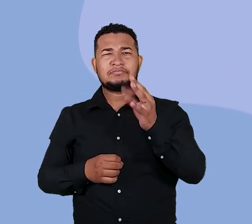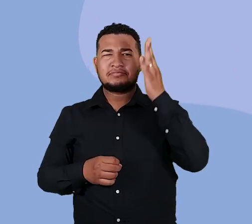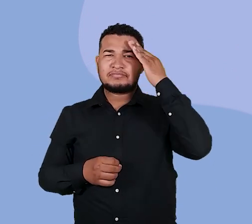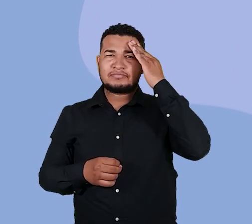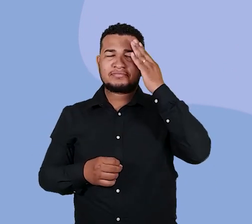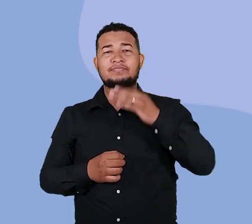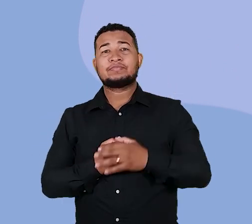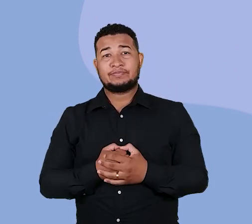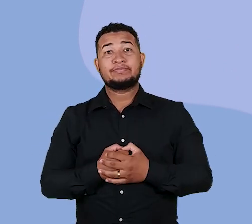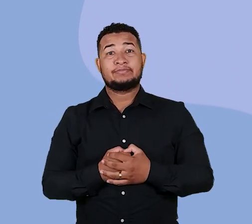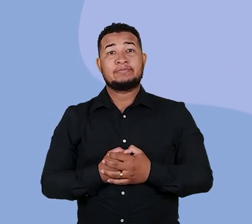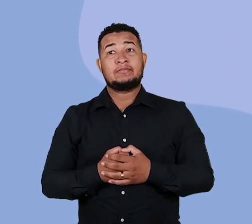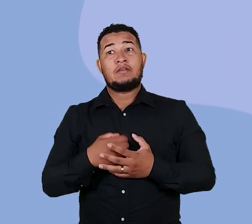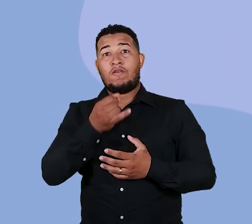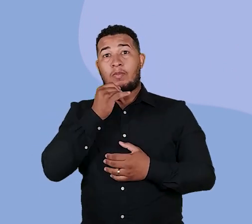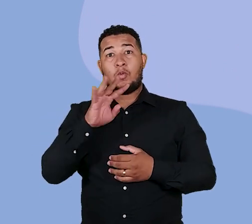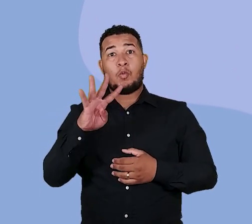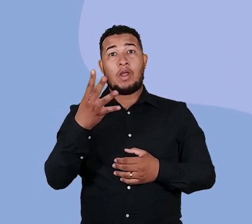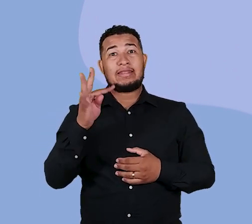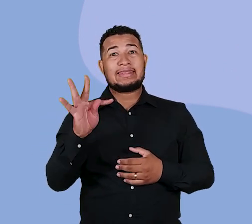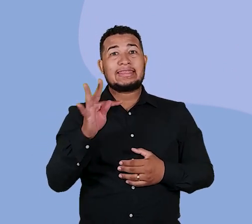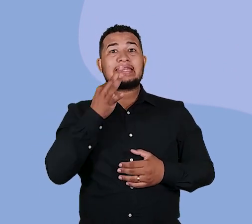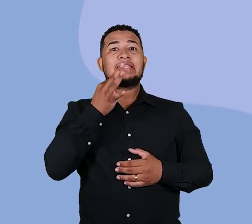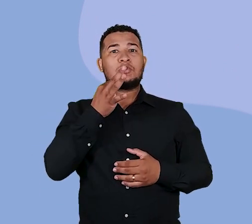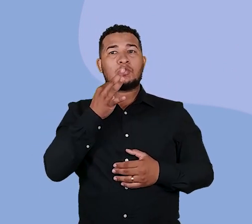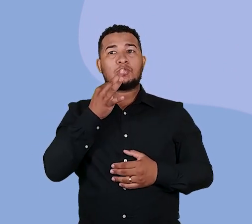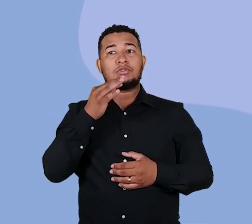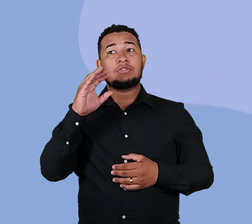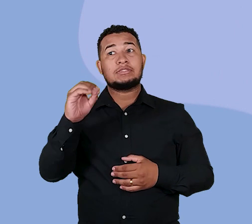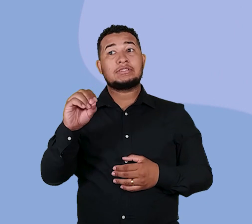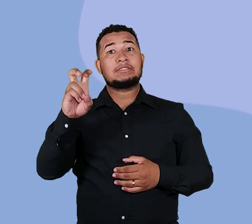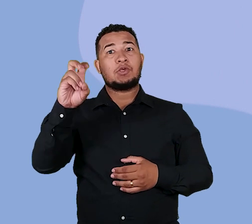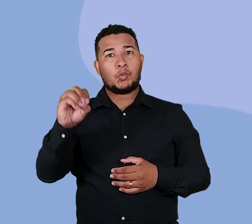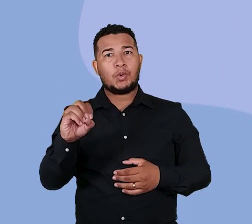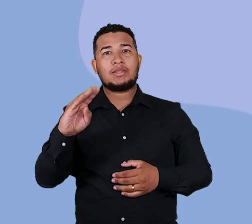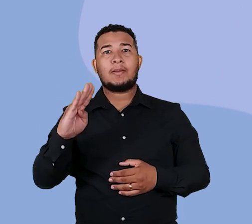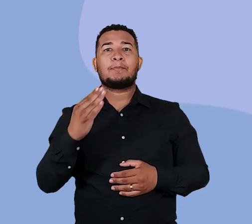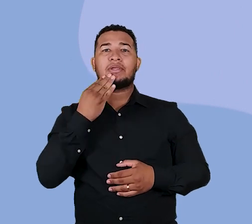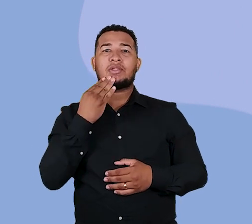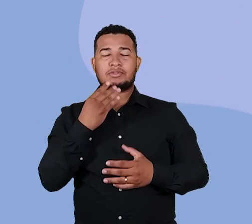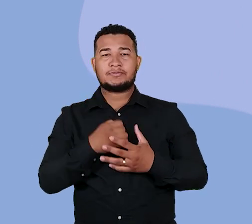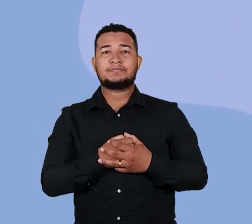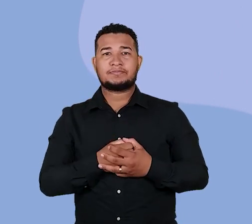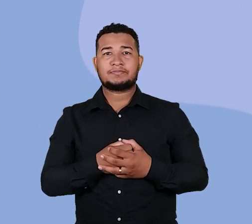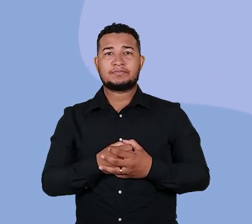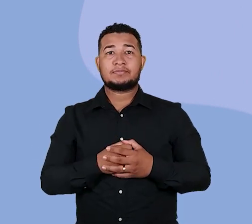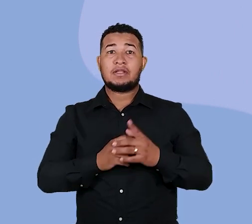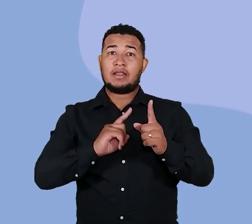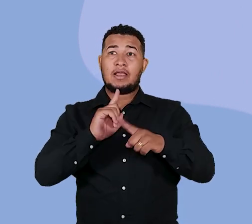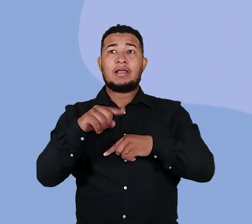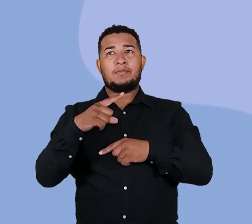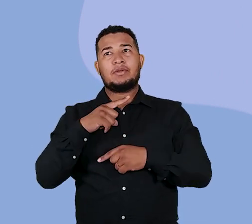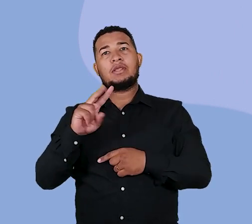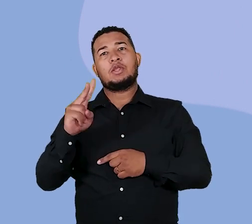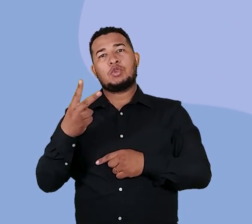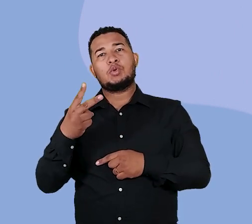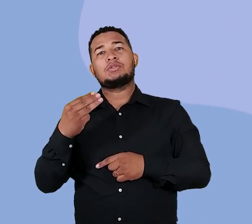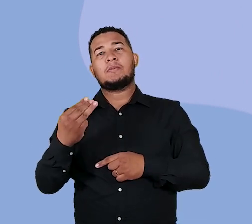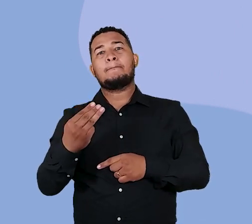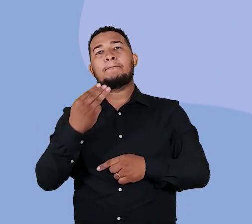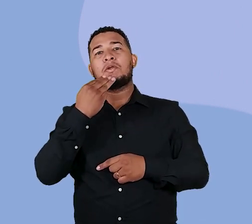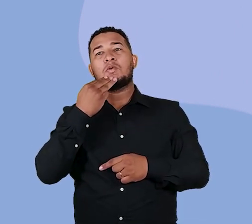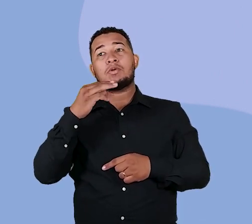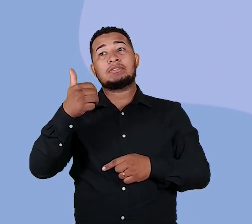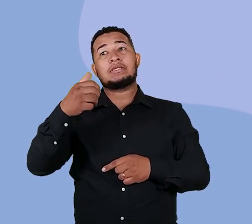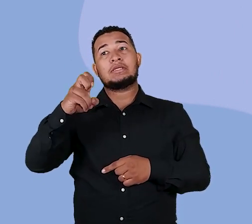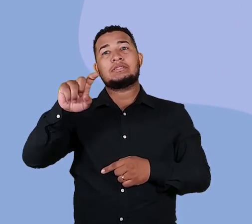ou não é? Então lemos 4 trilhões e 50 bilhões. E aí, 2 milhões e